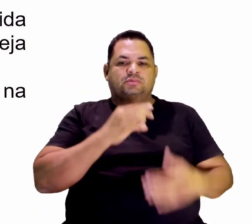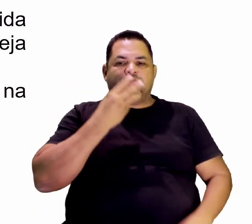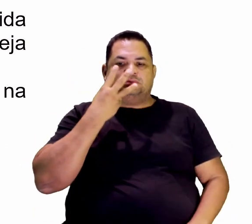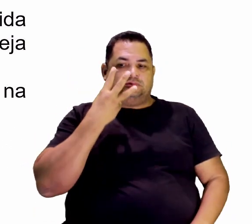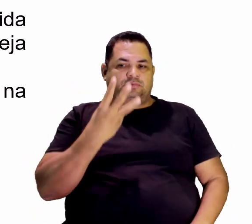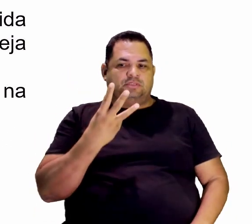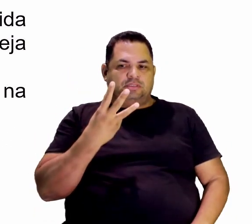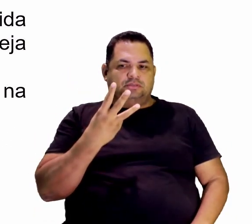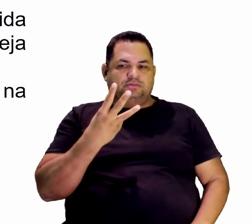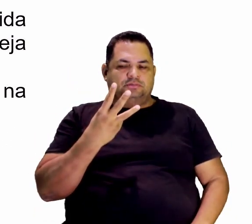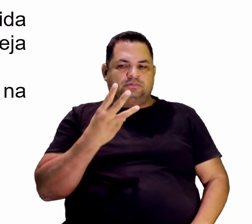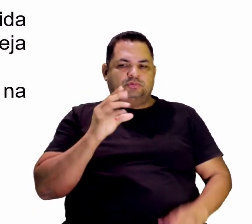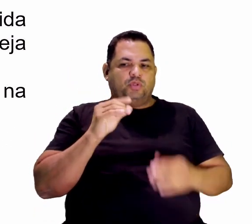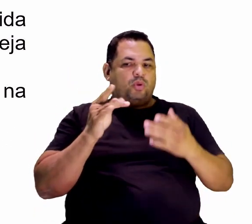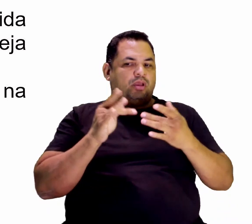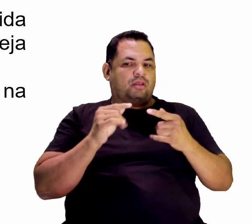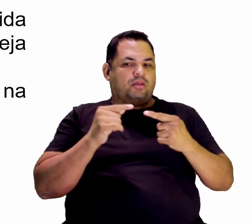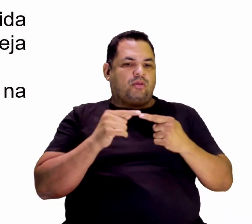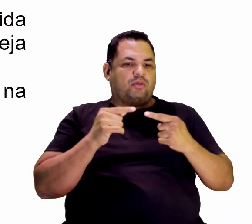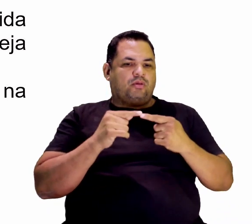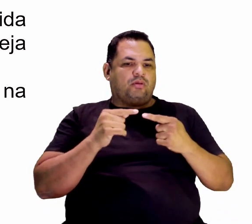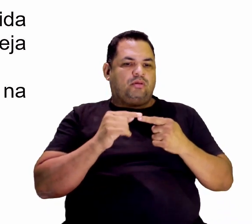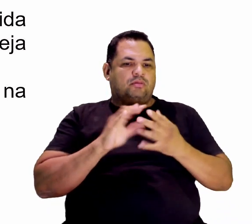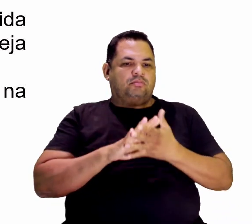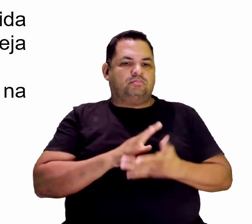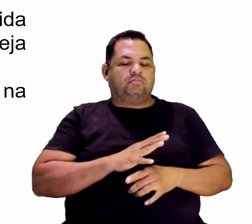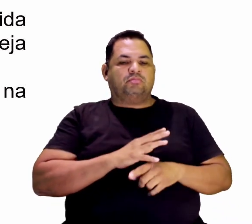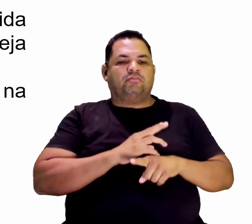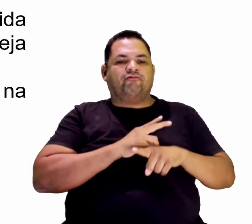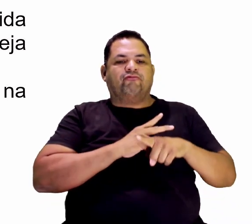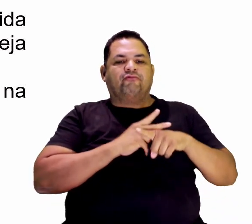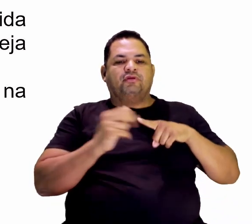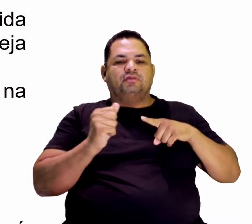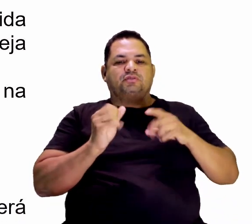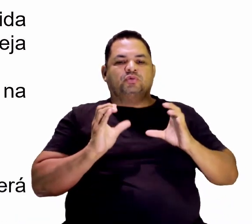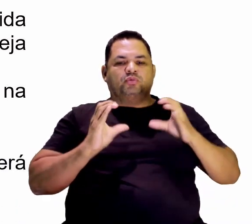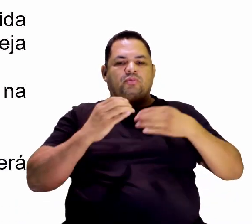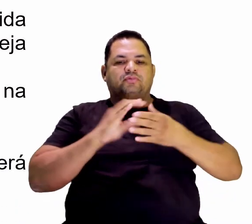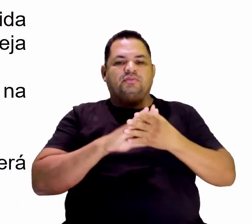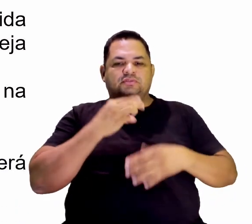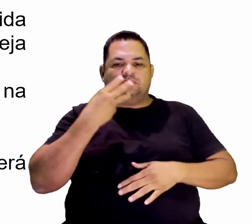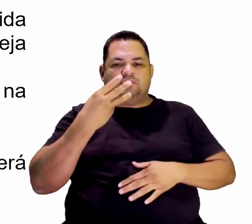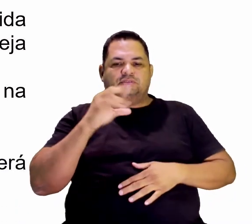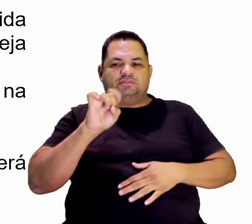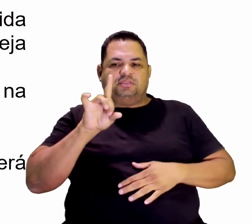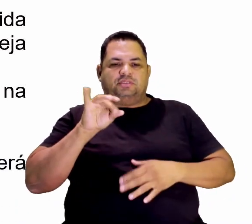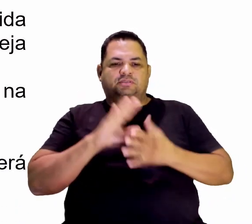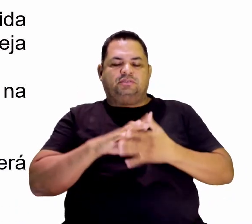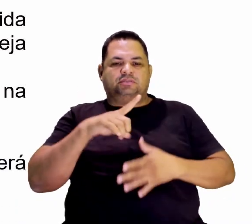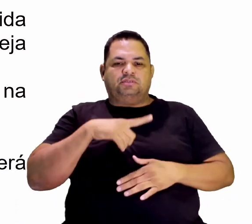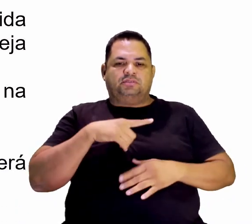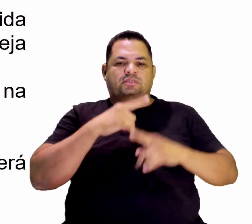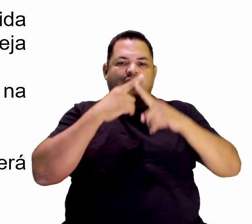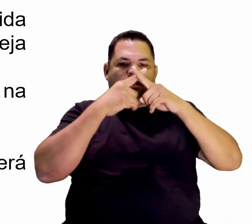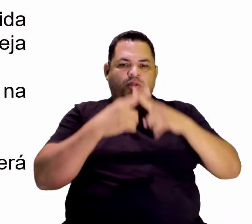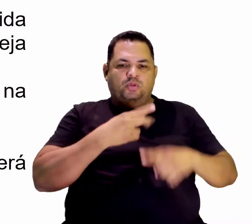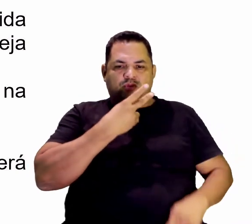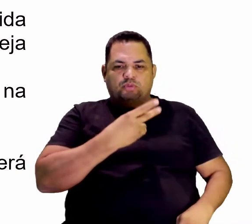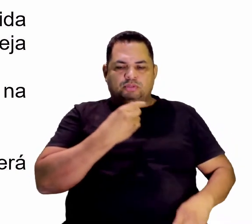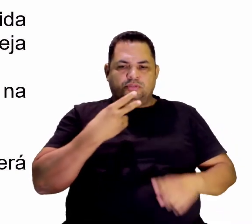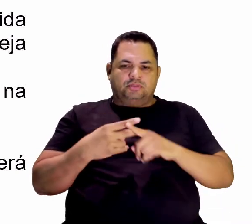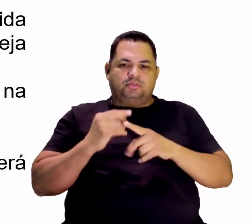24-24, a partida continua até que a diferença de 2 pontos seja atingida, certo? Então, ficar uma diferença de 2 pontos, não pode